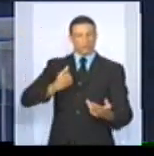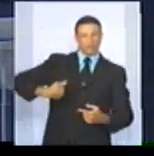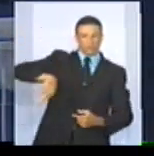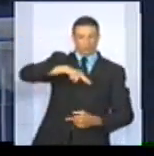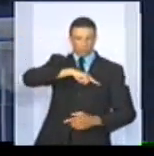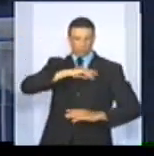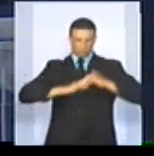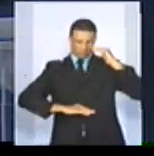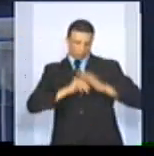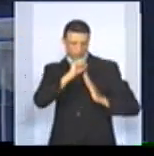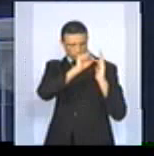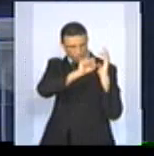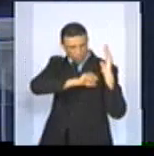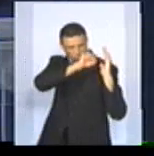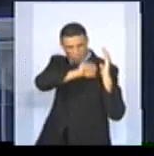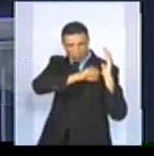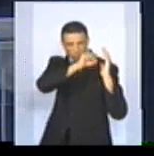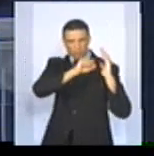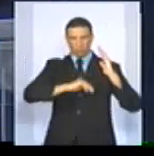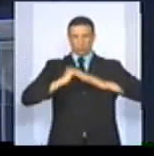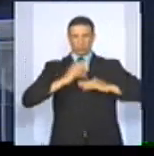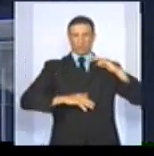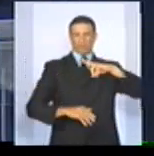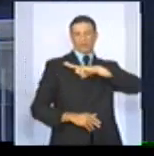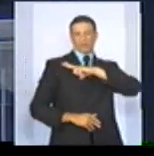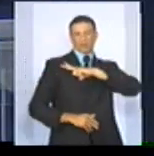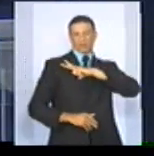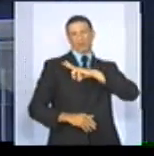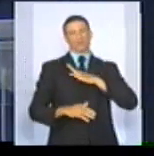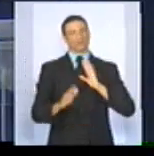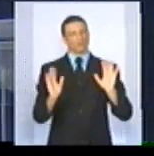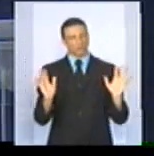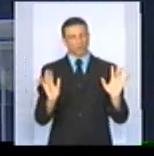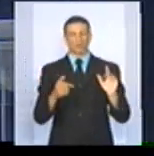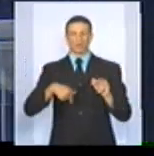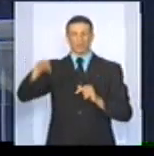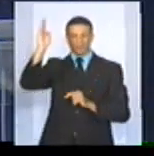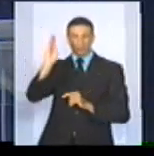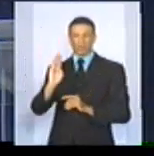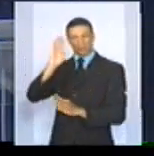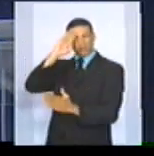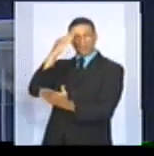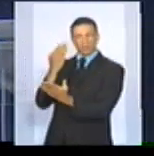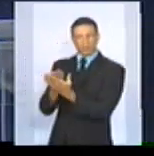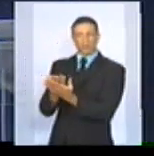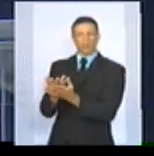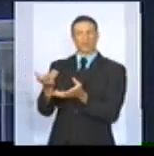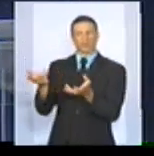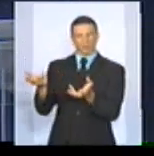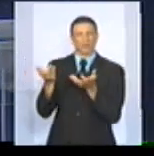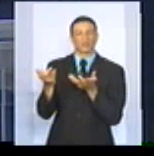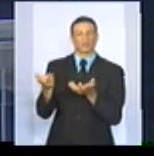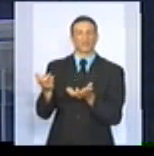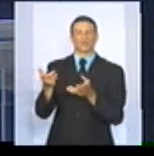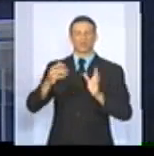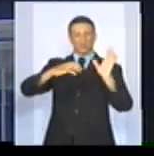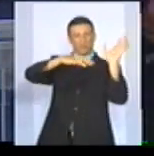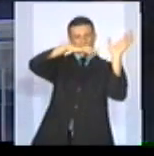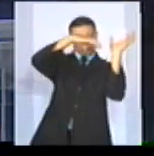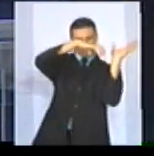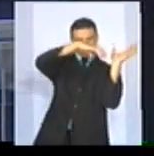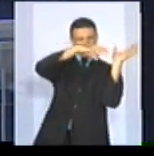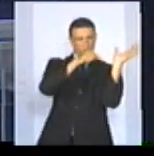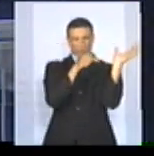realizadores cinematográficos e produtores independentes de conteúdo audiovisual nacional, reconhecemos a pertinência que o Congresso